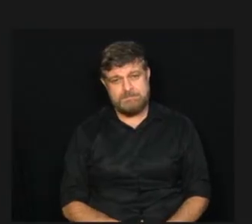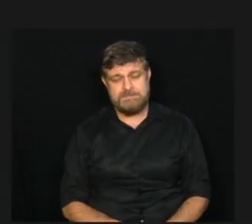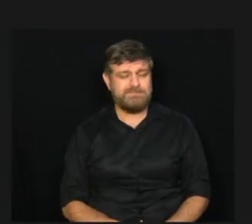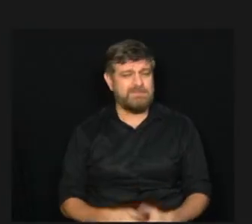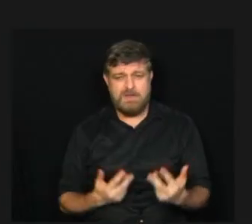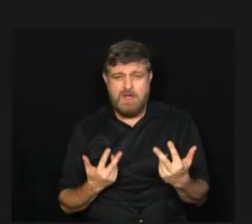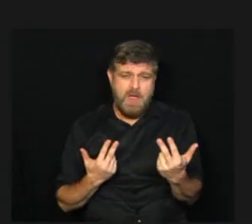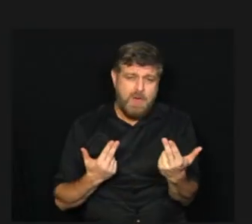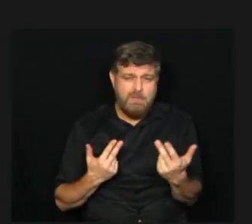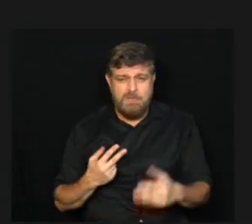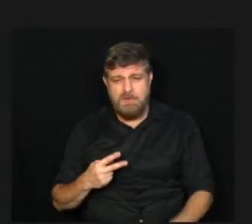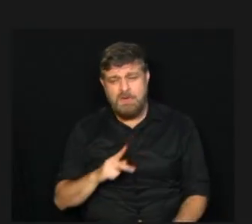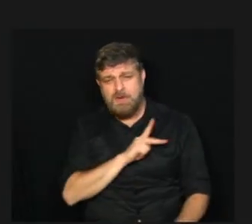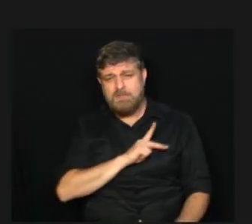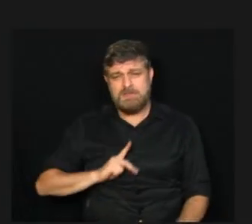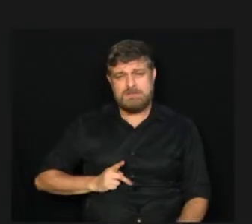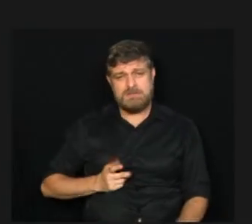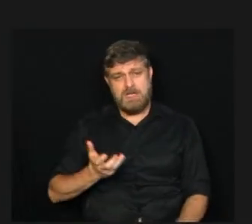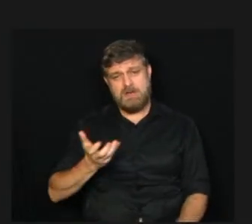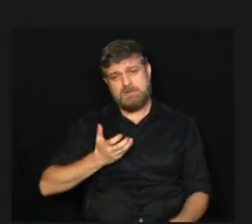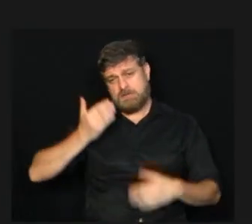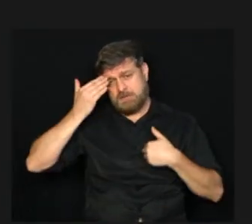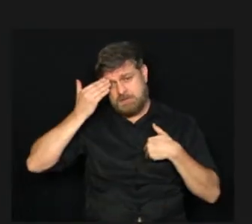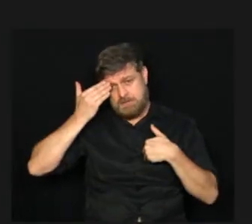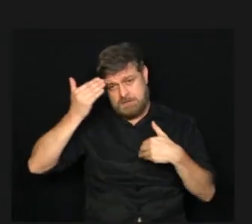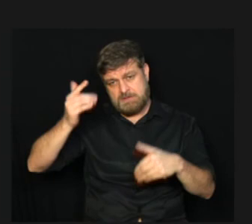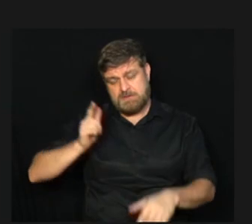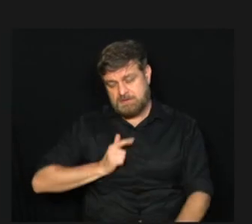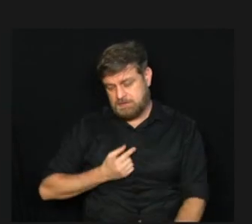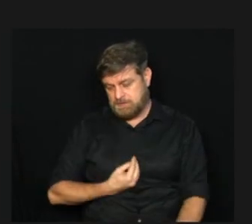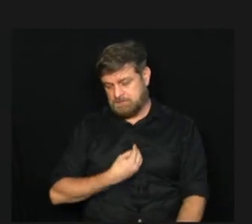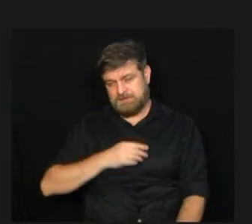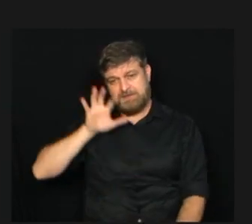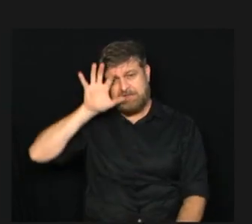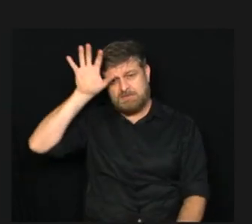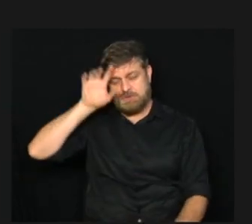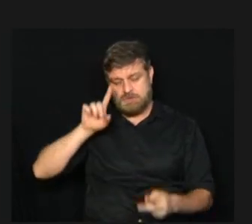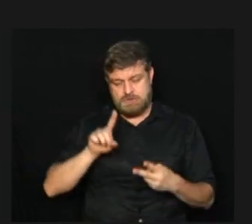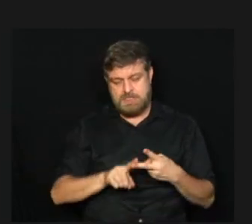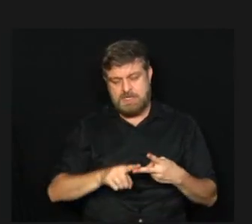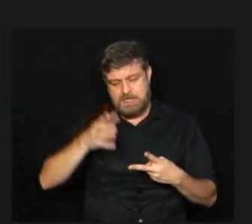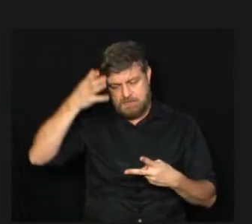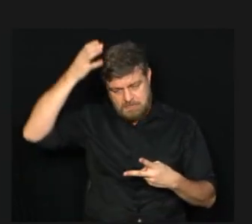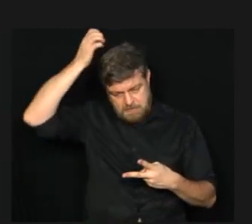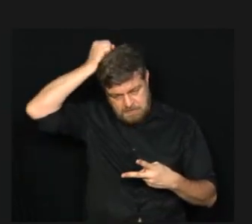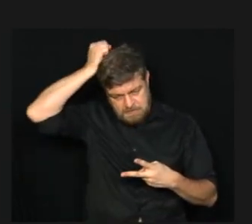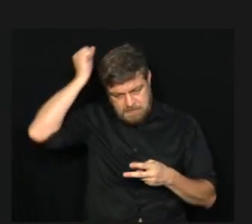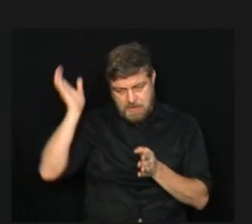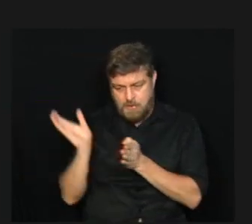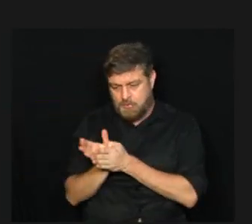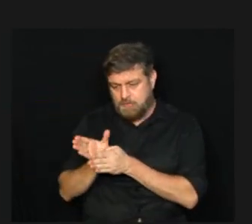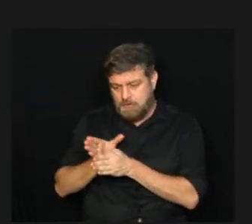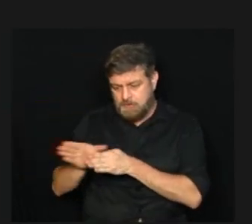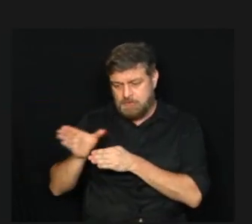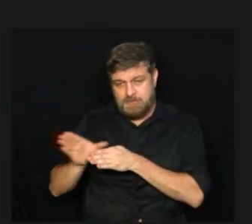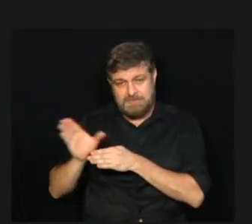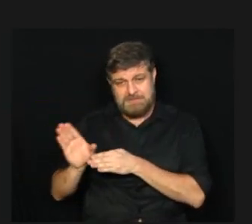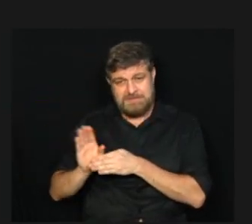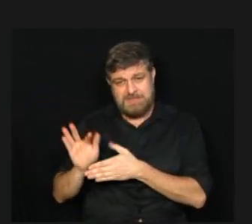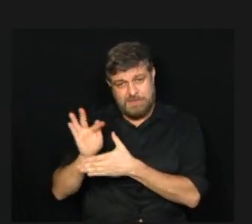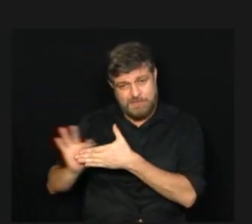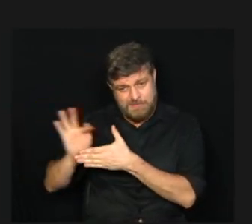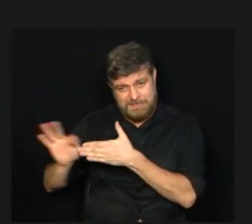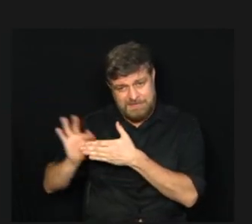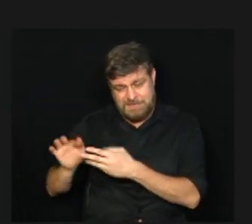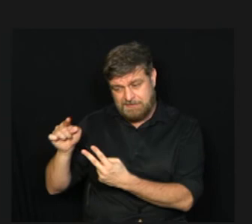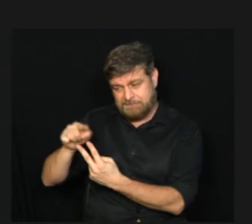forma, presidente, eu queria agradecer a presença do Tiago, da Daniela, do Ayrton, da Anália, todos que contribuíram